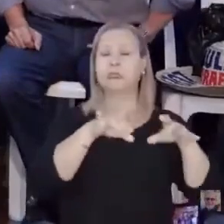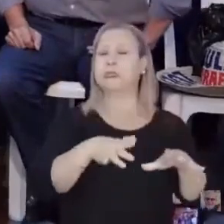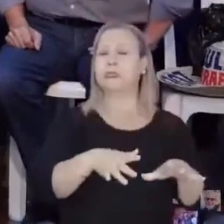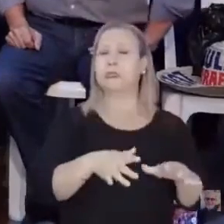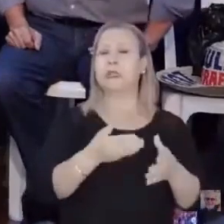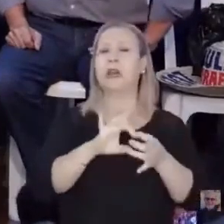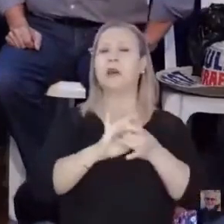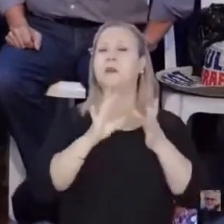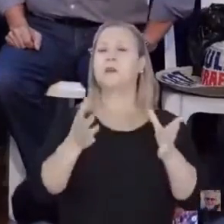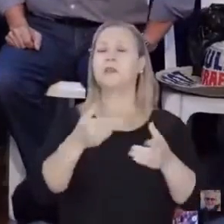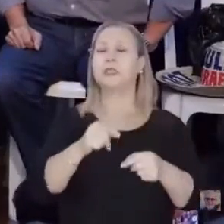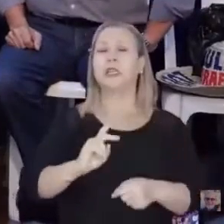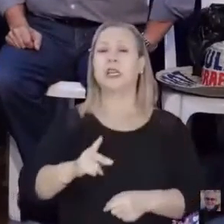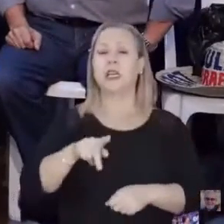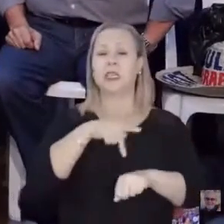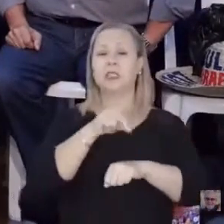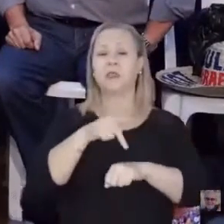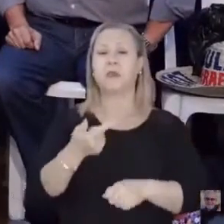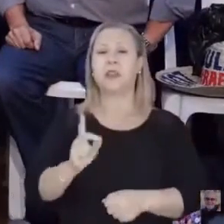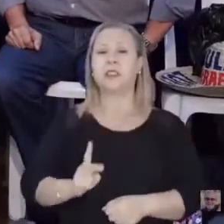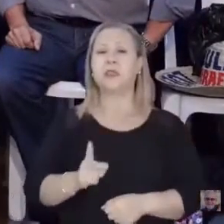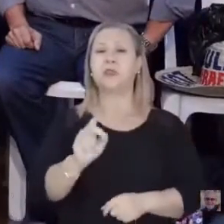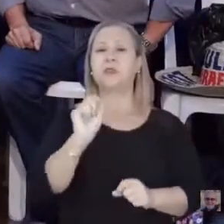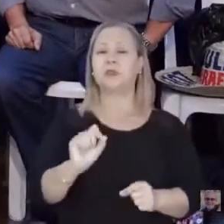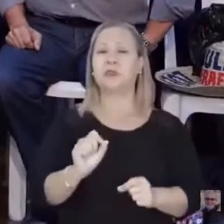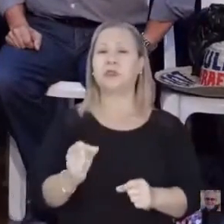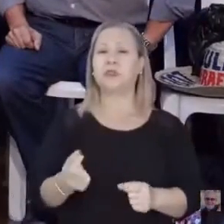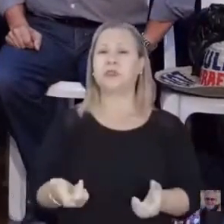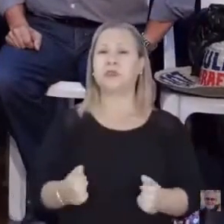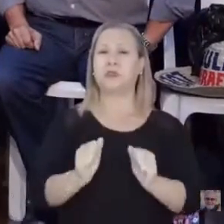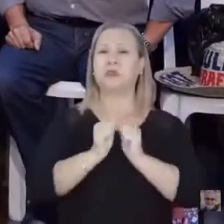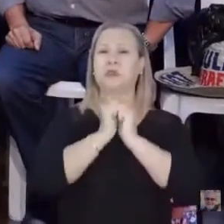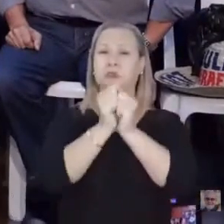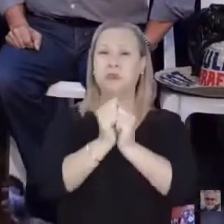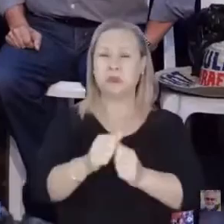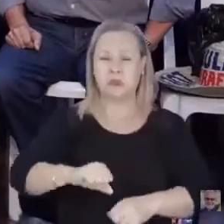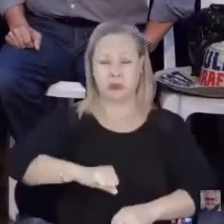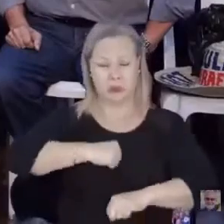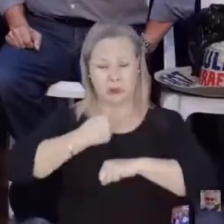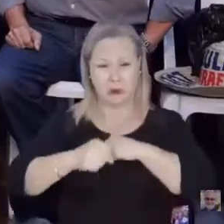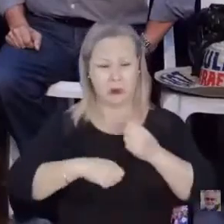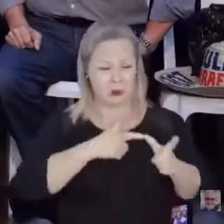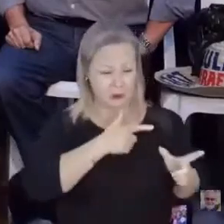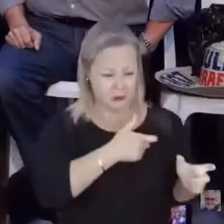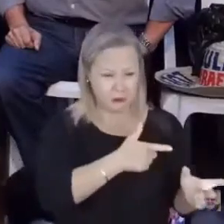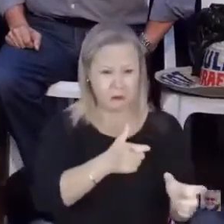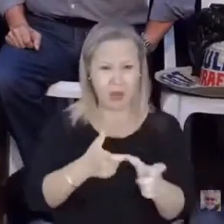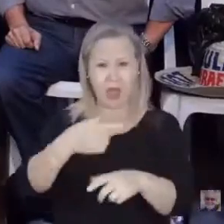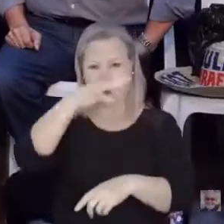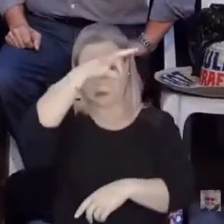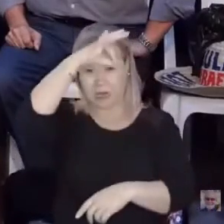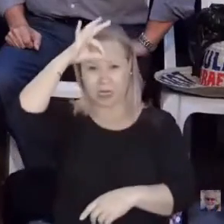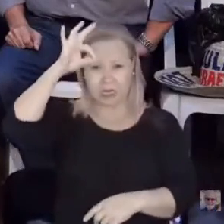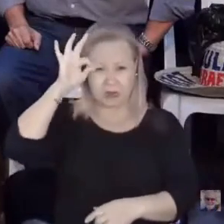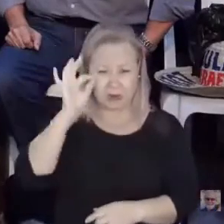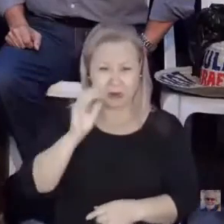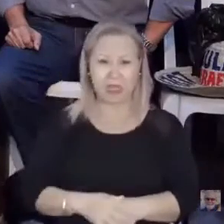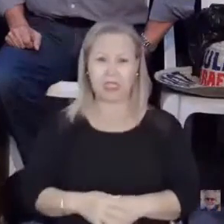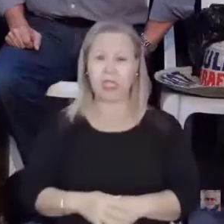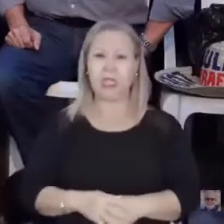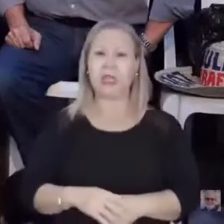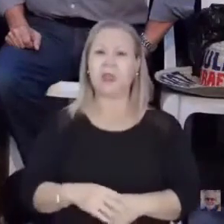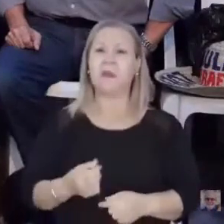continue resgatado pelo ódio, pela arma, pela ignorância, pela ineficiência e contra o povo